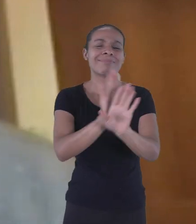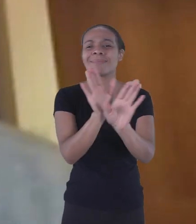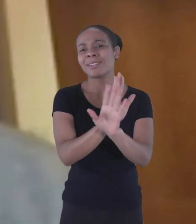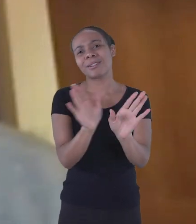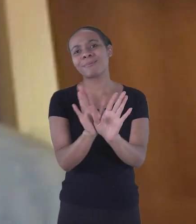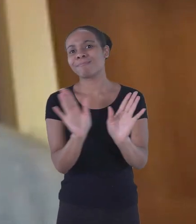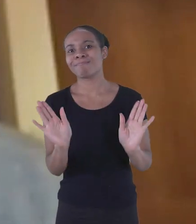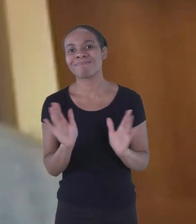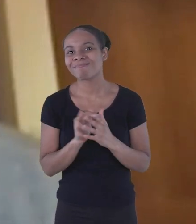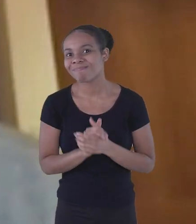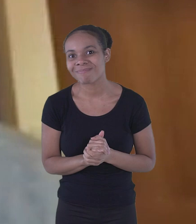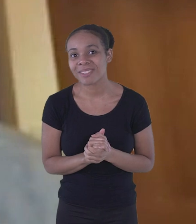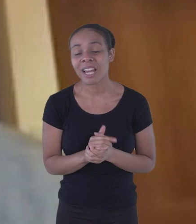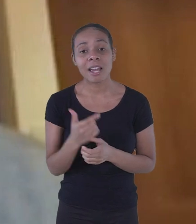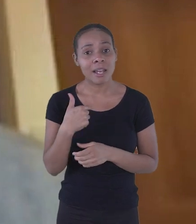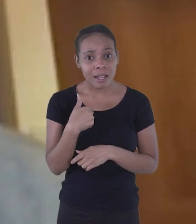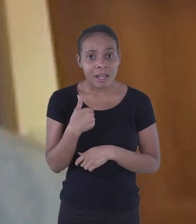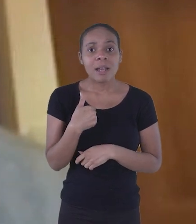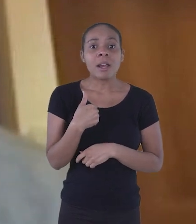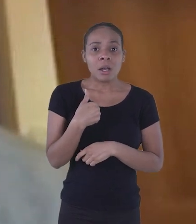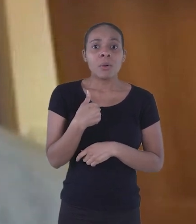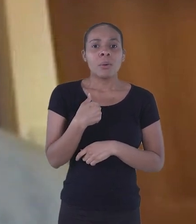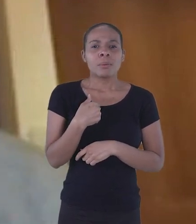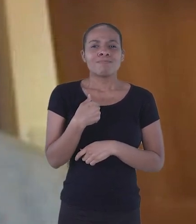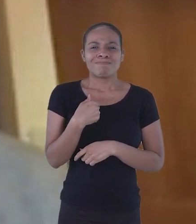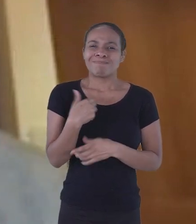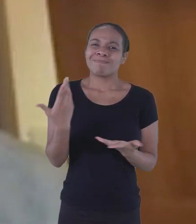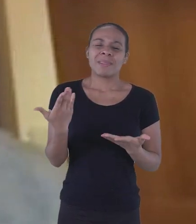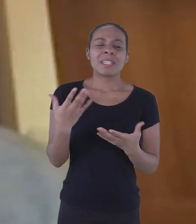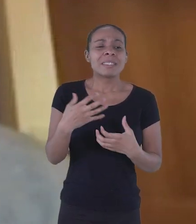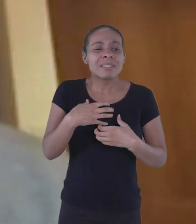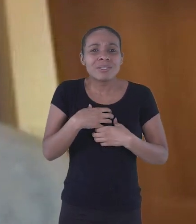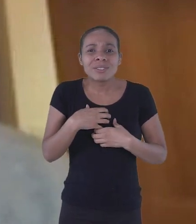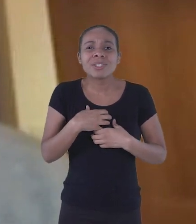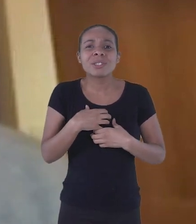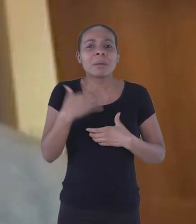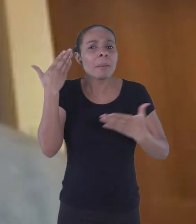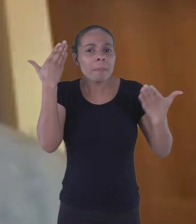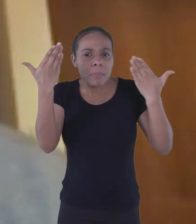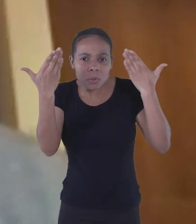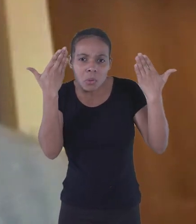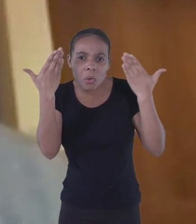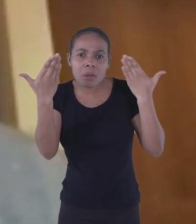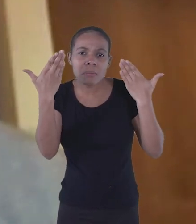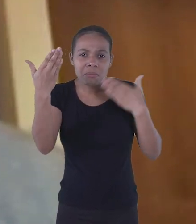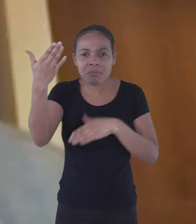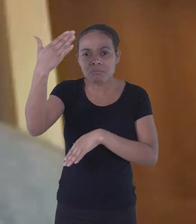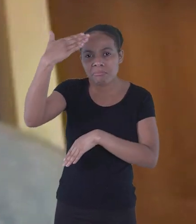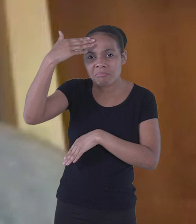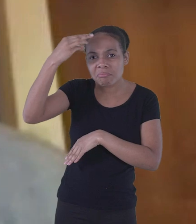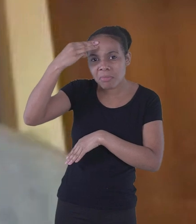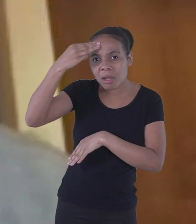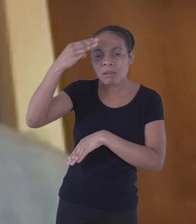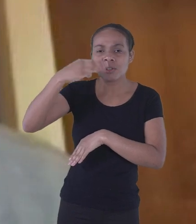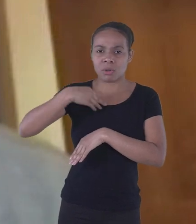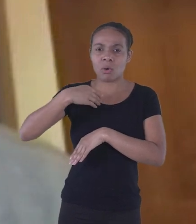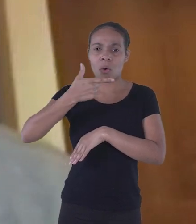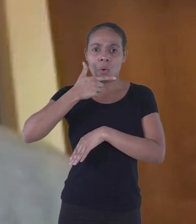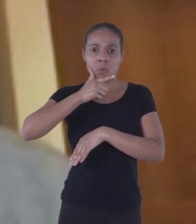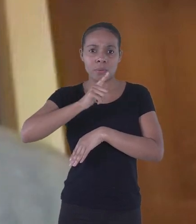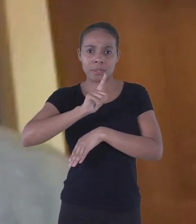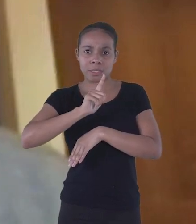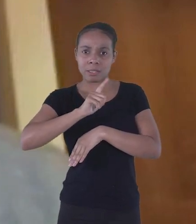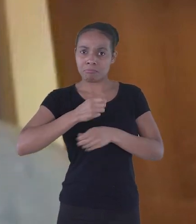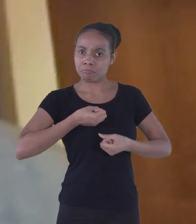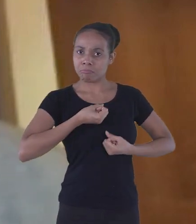me senti em condições psicológicas de contar. Mas o meu tudo não é tudo. As